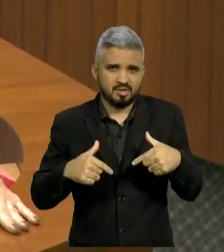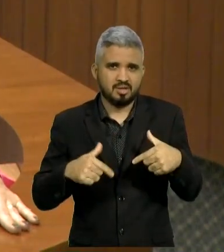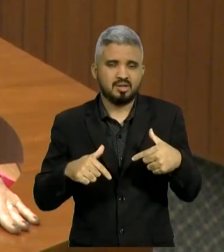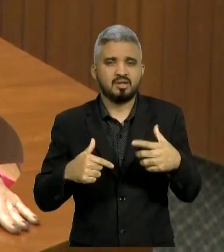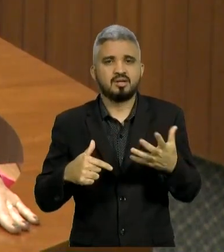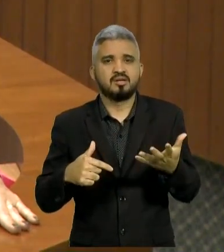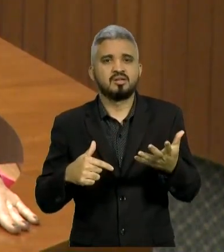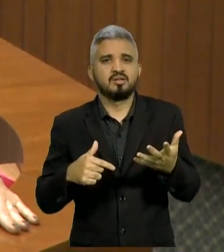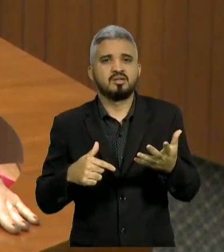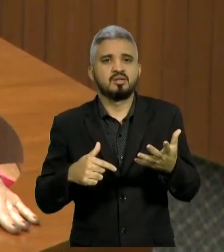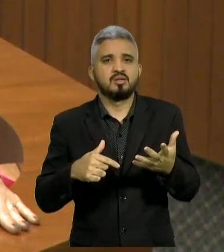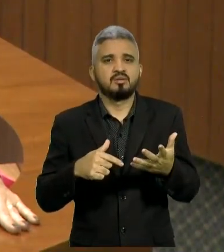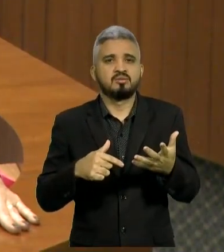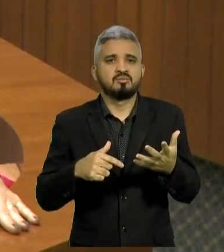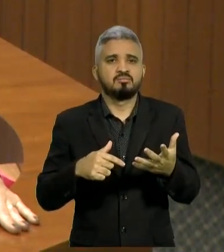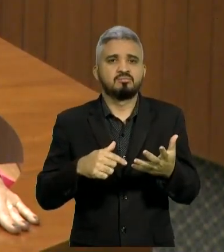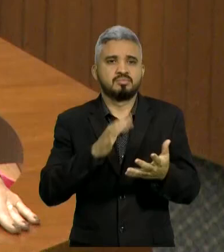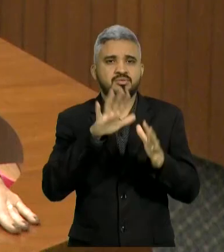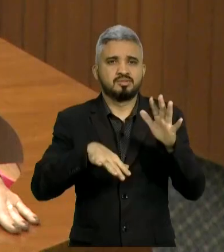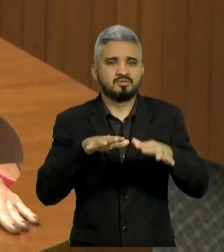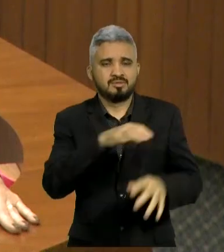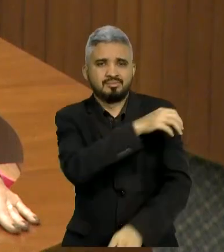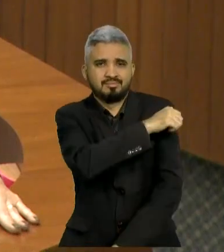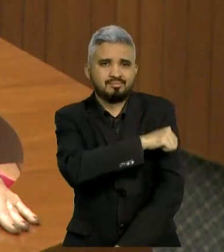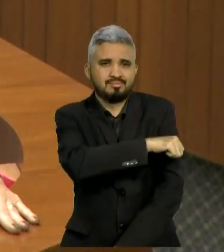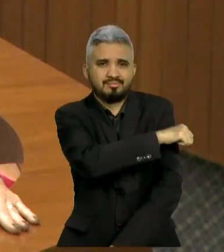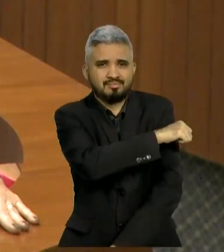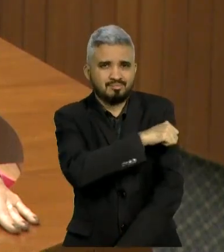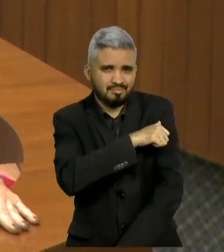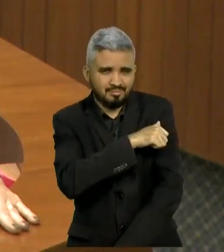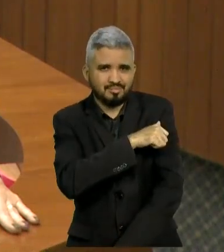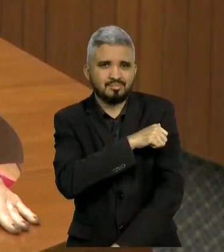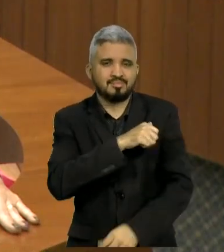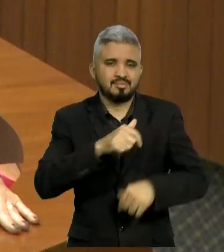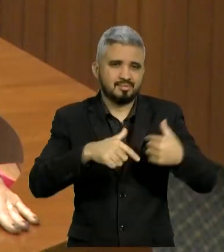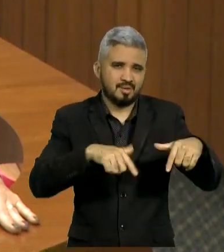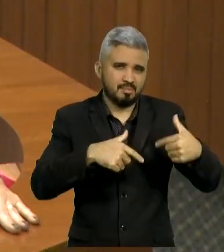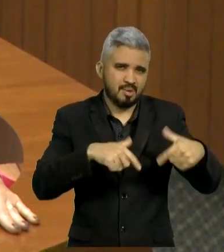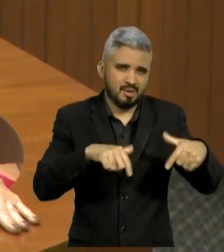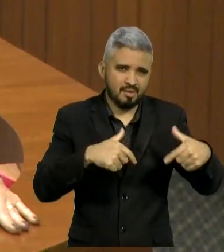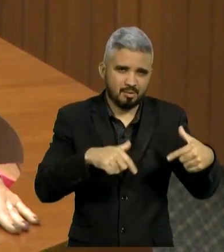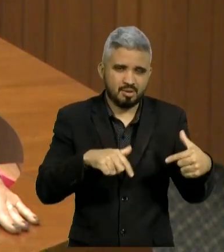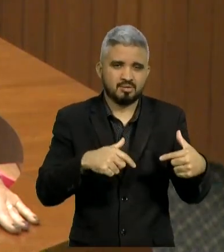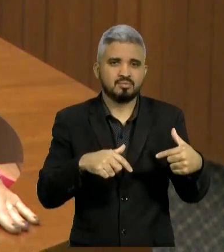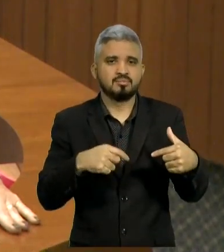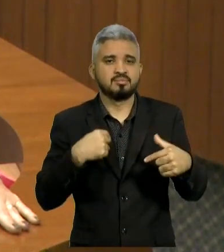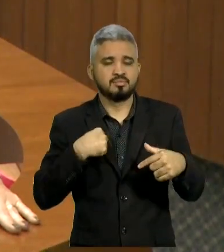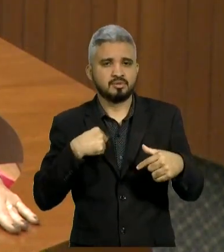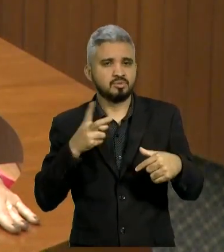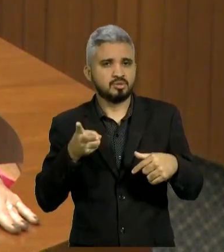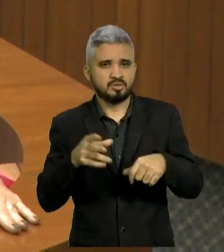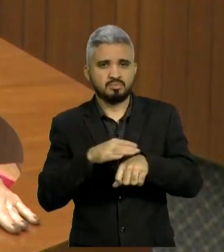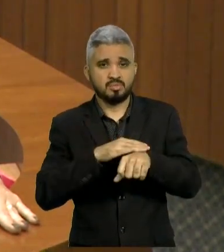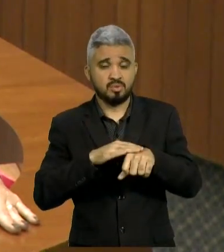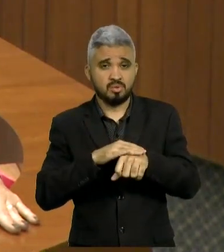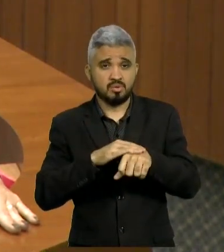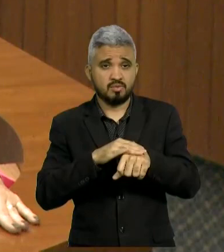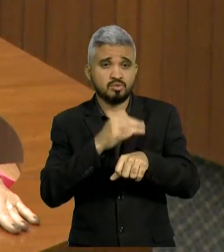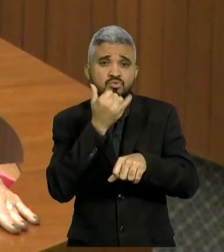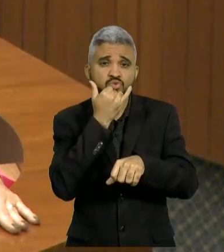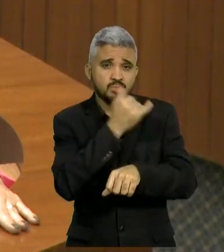diurno e noturno, mas também pela sobrecarga emocional. Eu converso sempre com os conselheiros